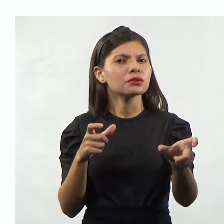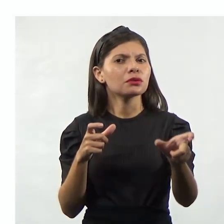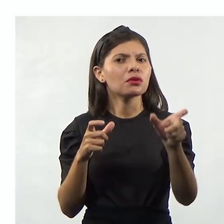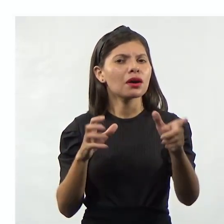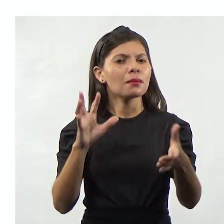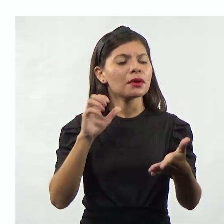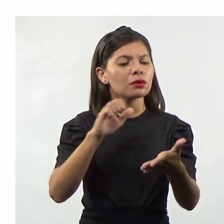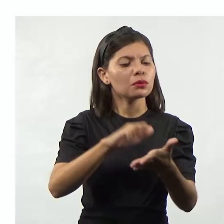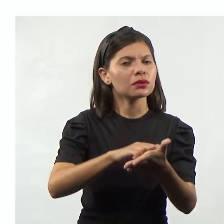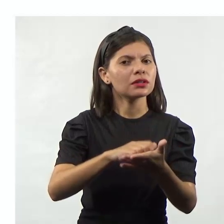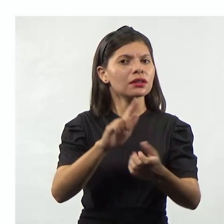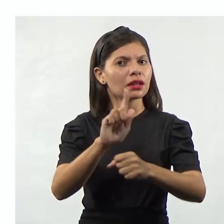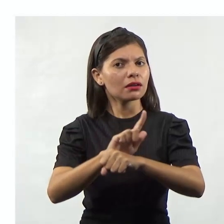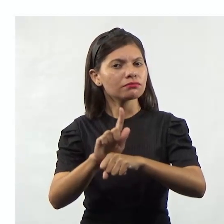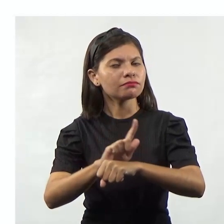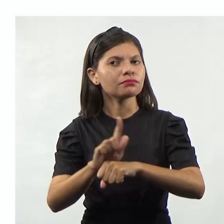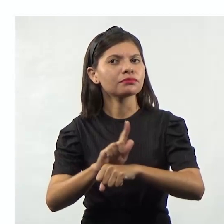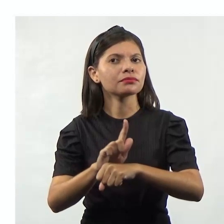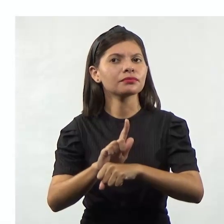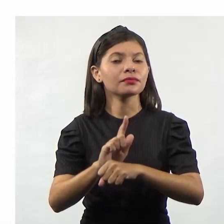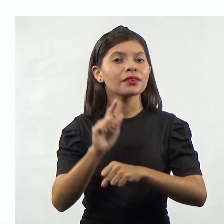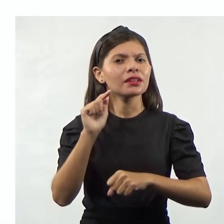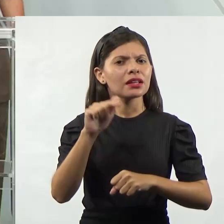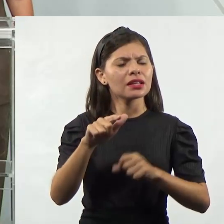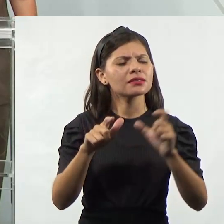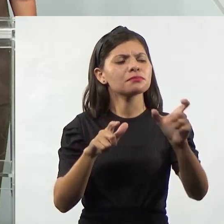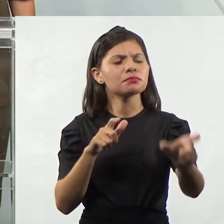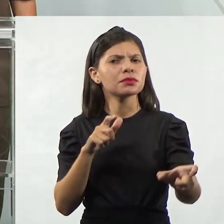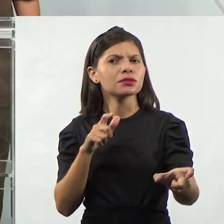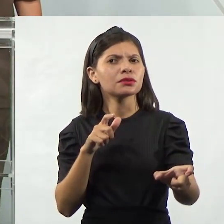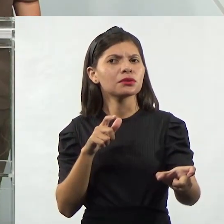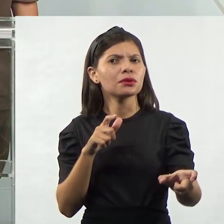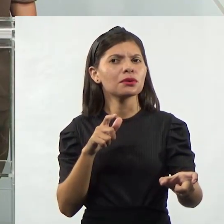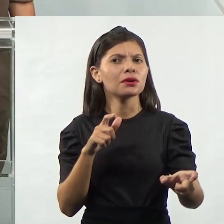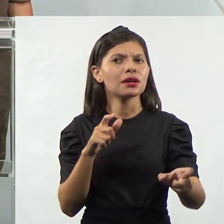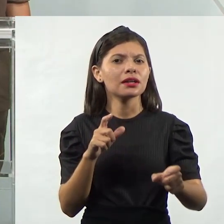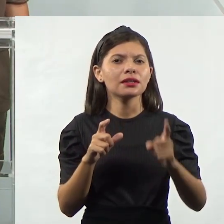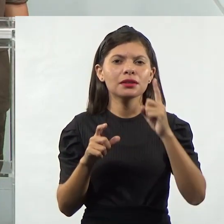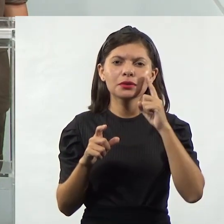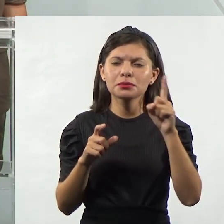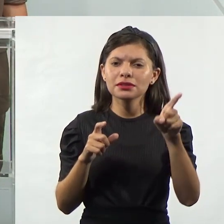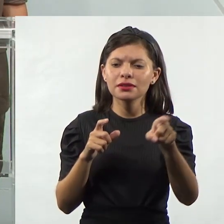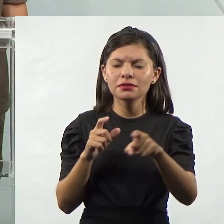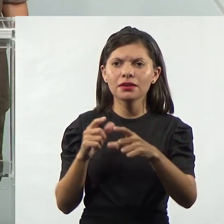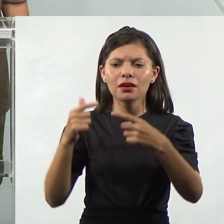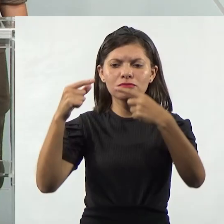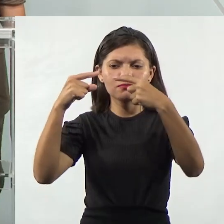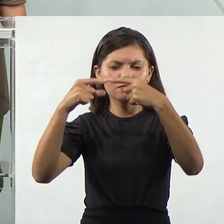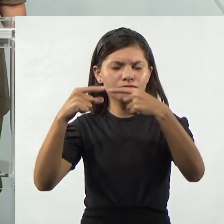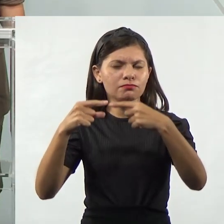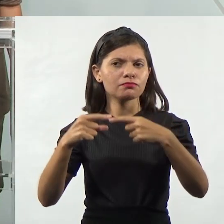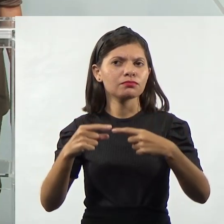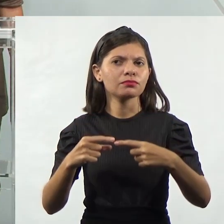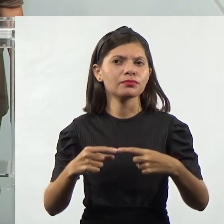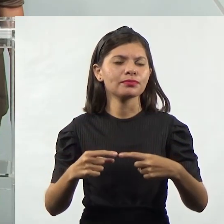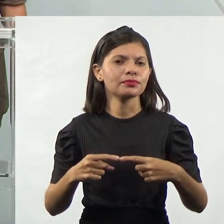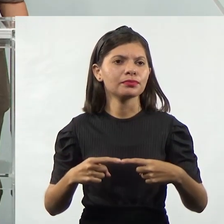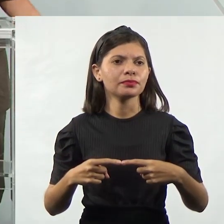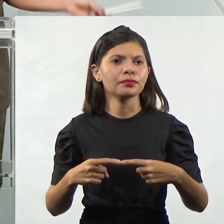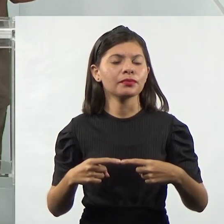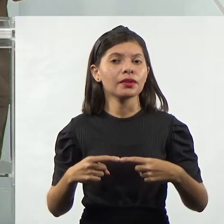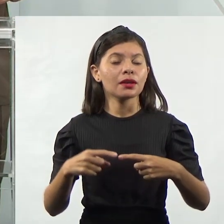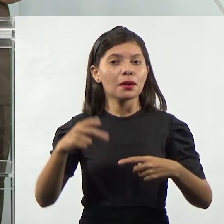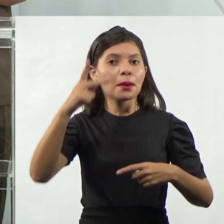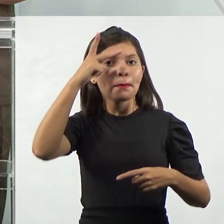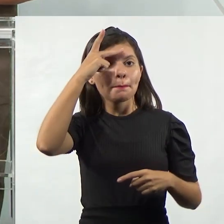de contratação. Só que este agente de contratação também tem que observar alguns requisitos.